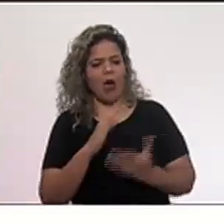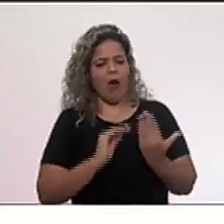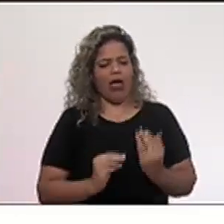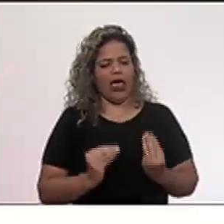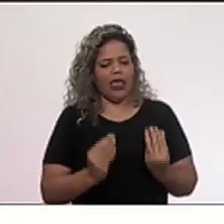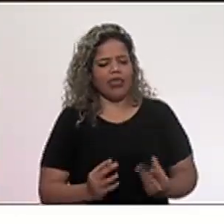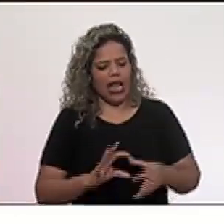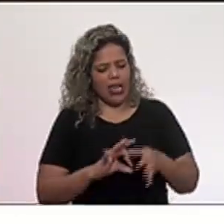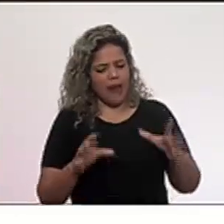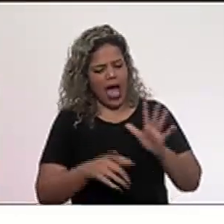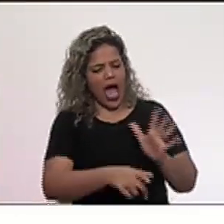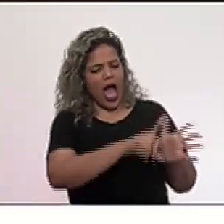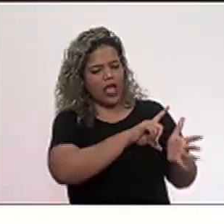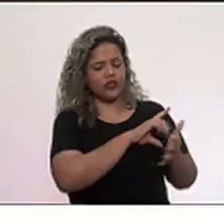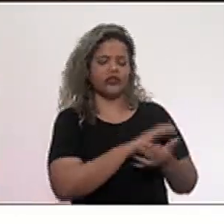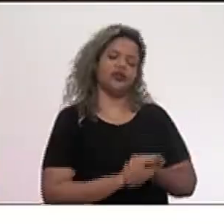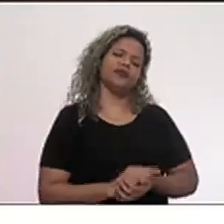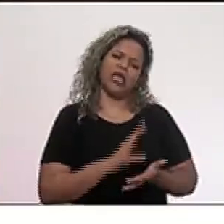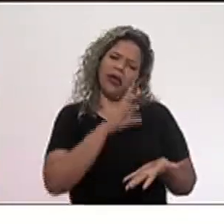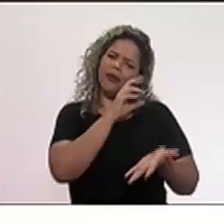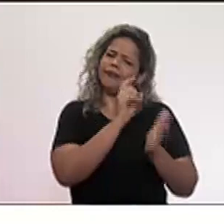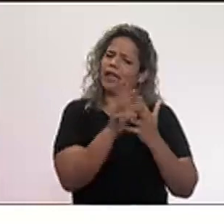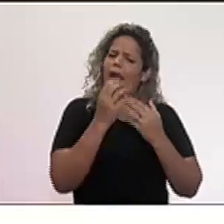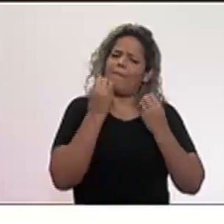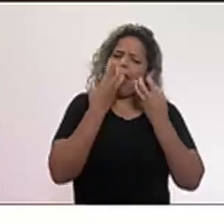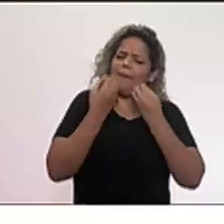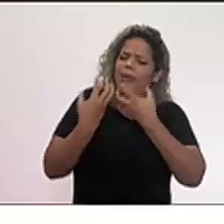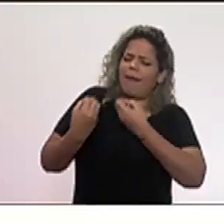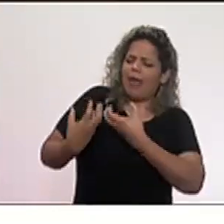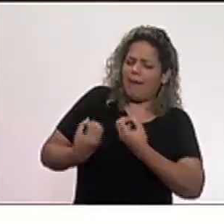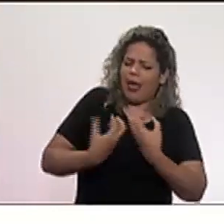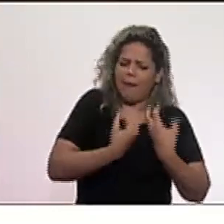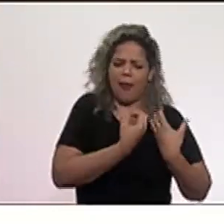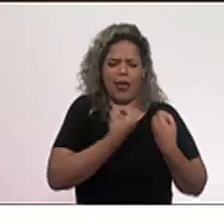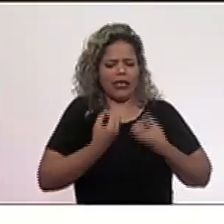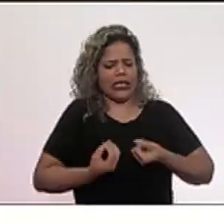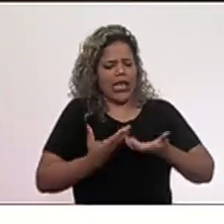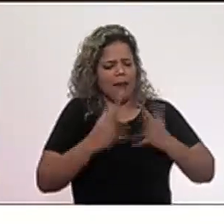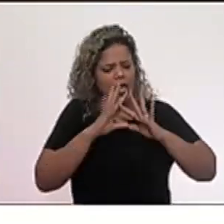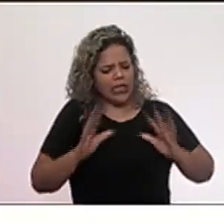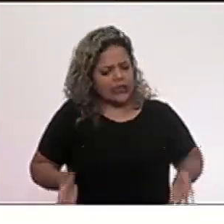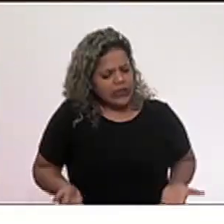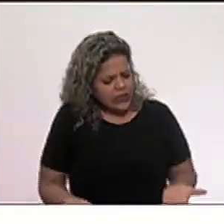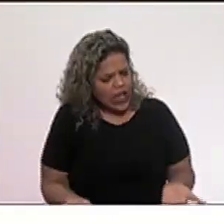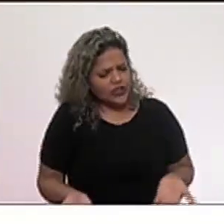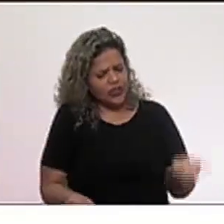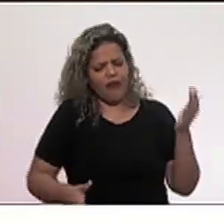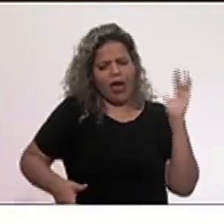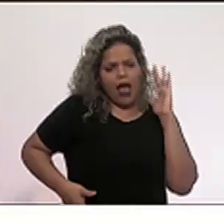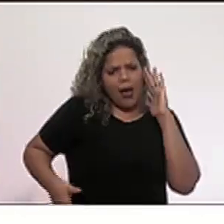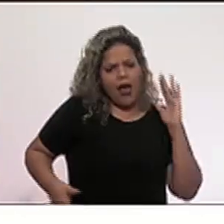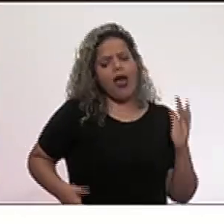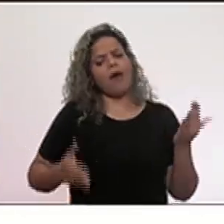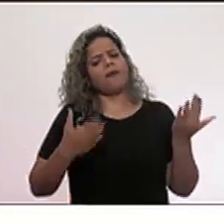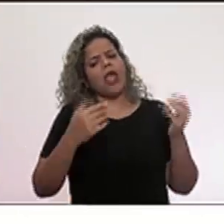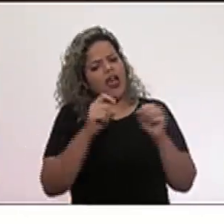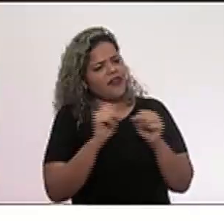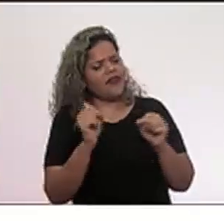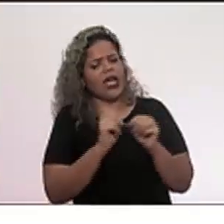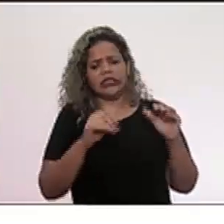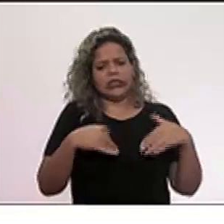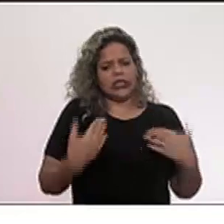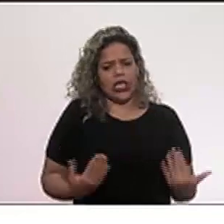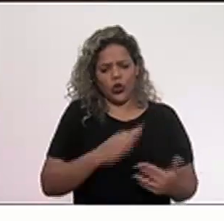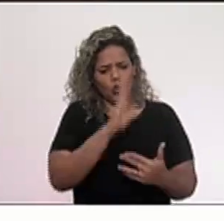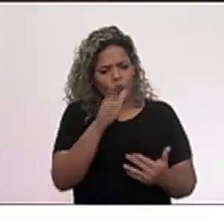do regime e outras tantas benesses e mecanismos que incentivam os marginais a